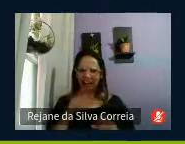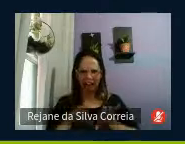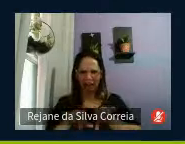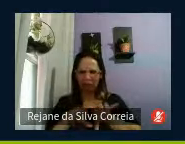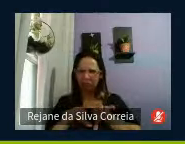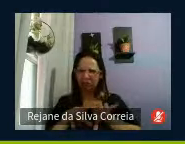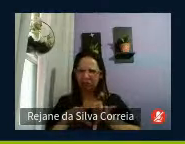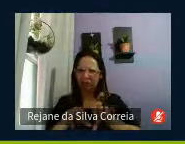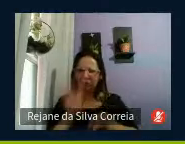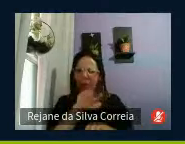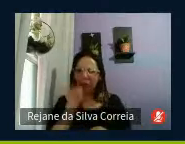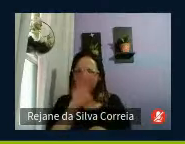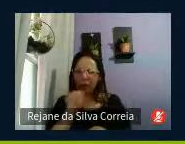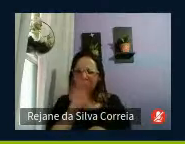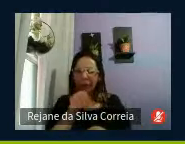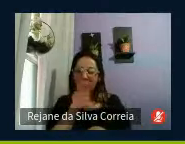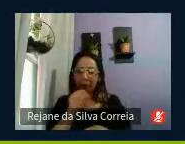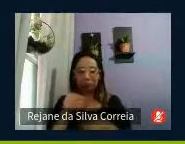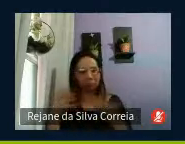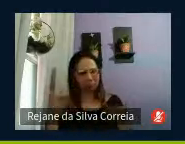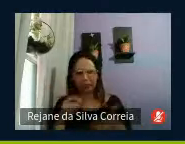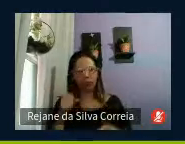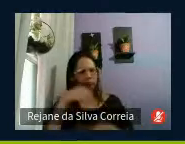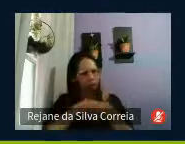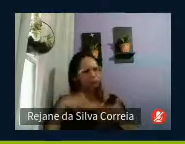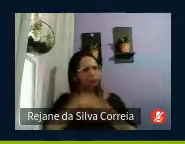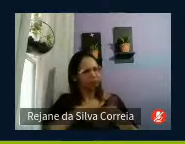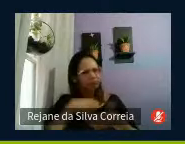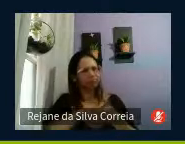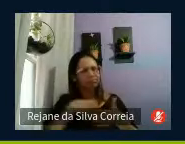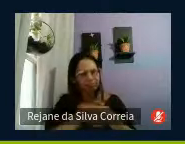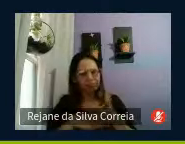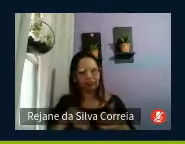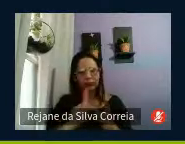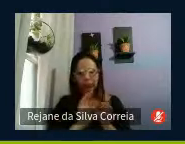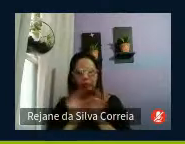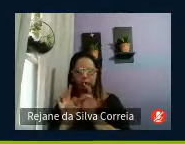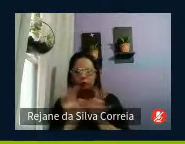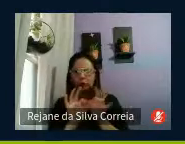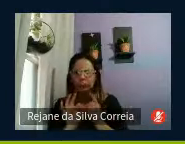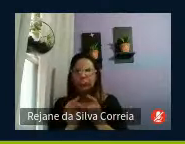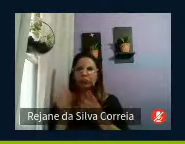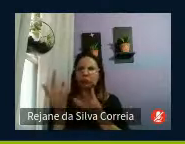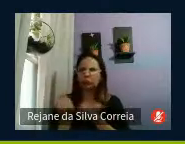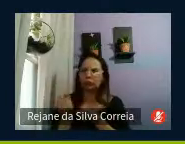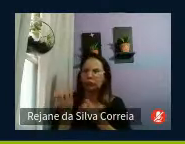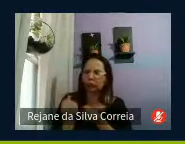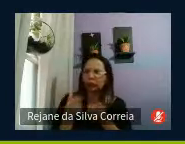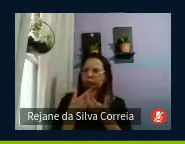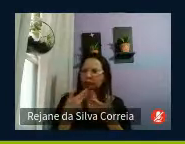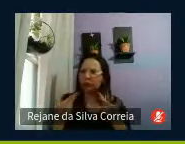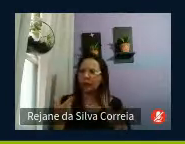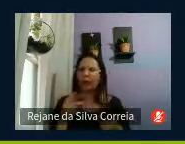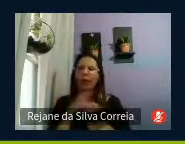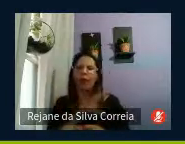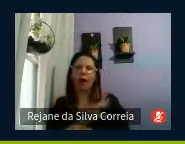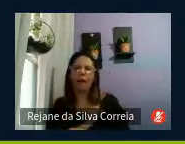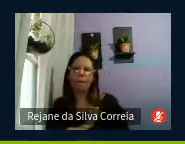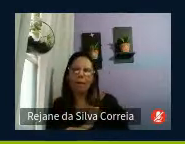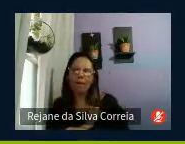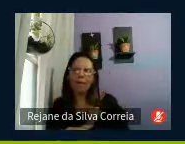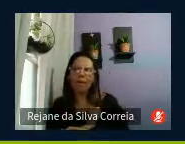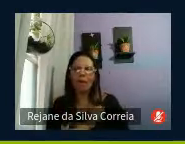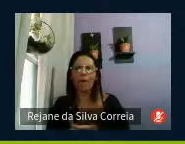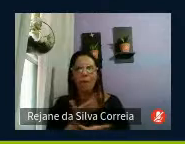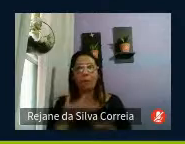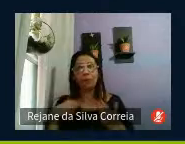né? O importante nesse momento é todos estarmos unidos, receptivos, né? Passar um pouco de amor, porque